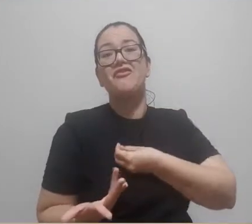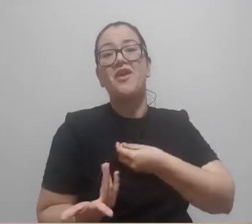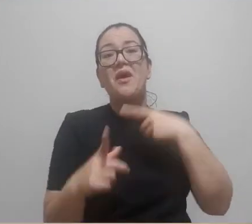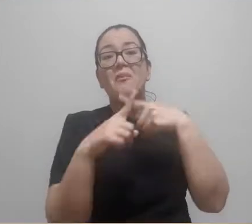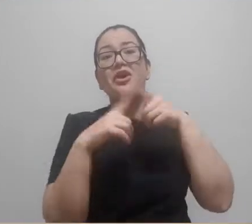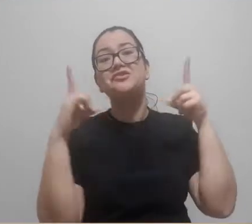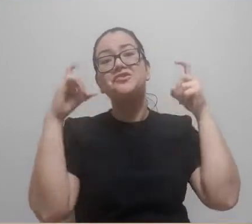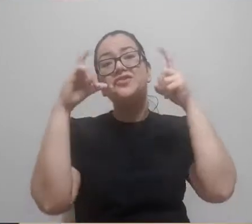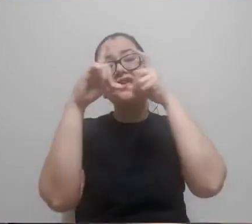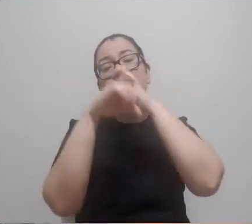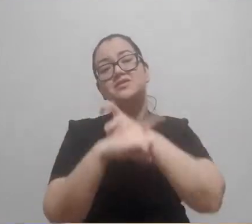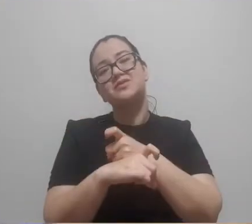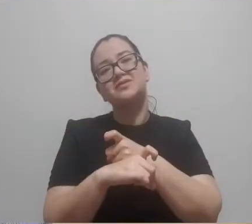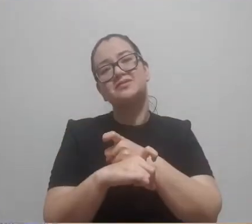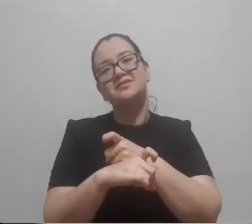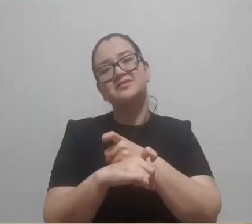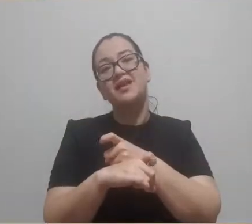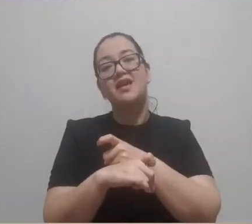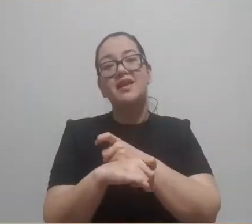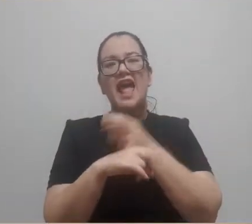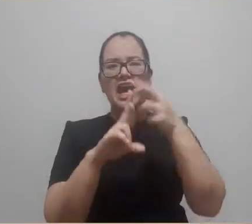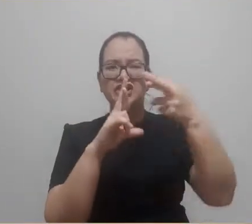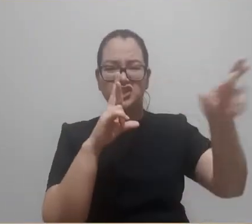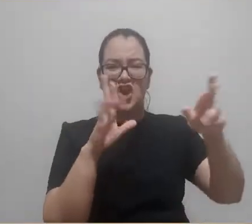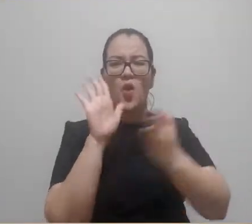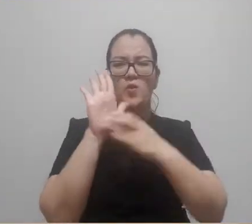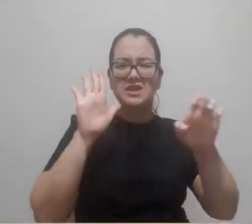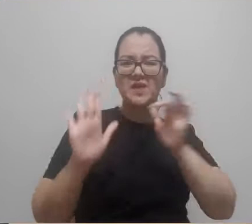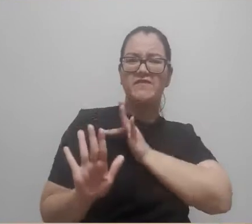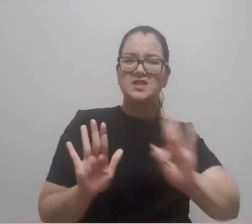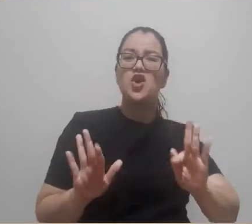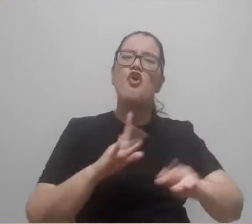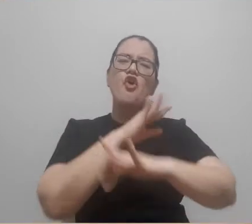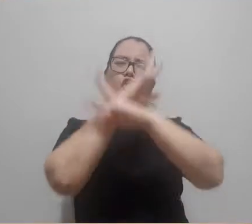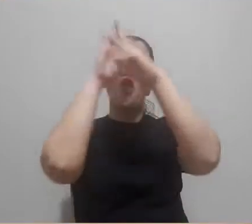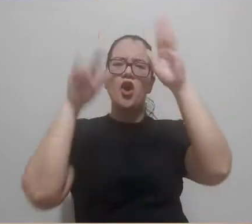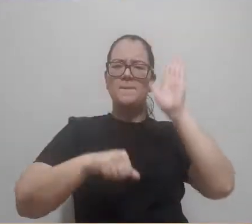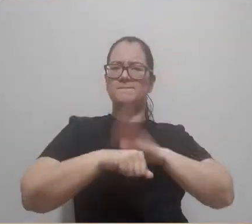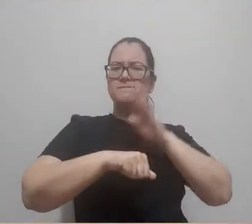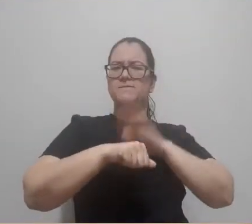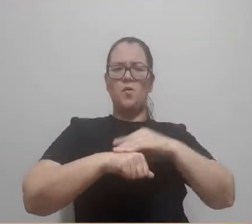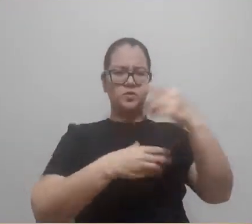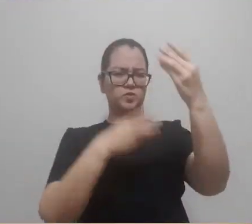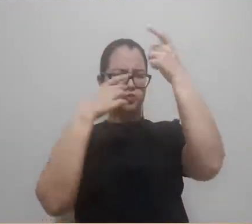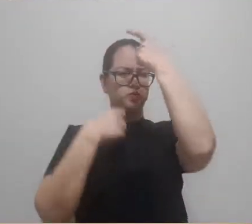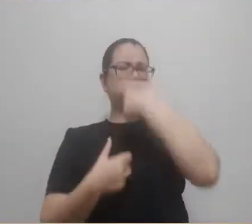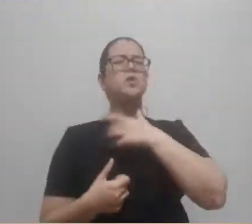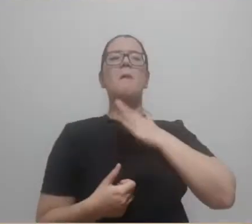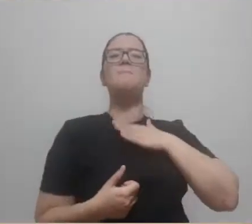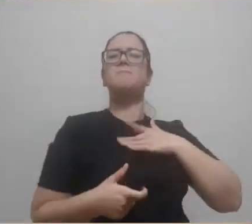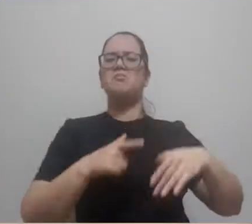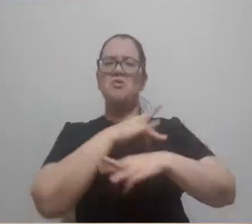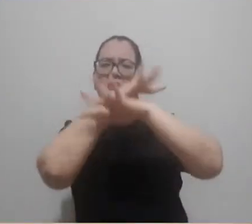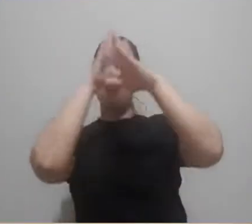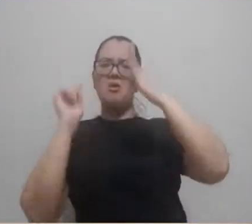o maior interessado era eles mesmos, a glória para eles, era a sua própria justiça, tudo focava nele, a glória